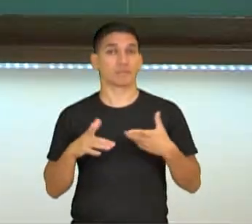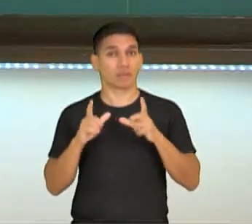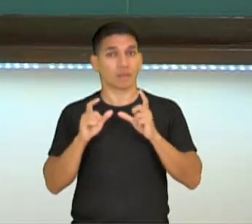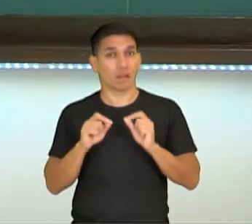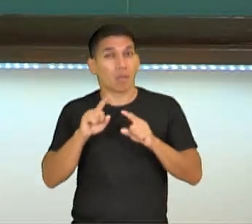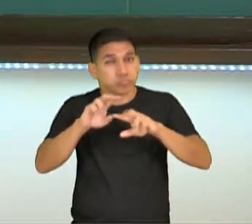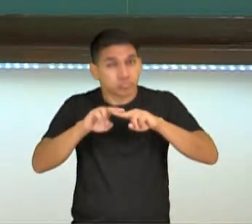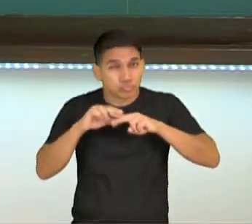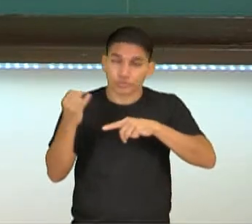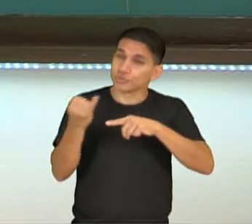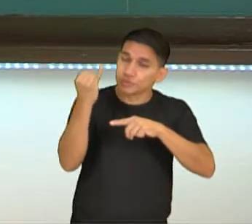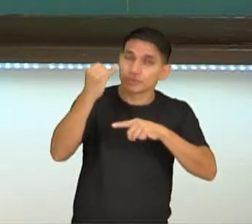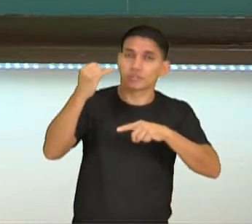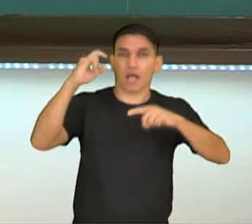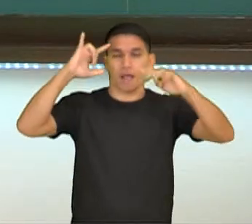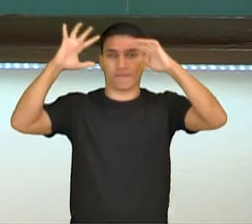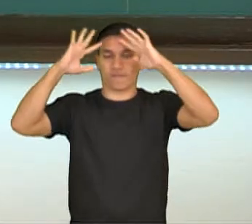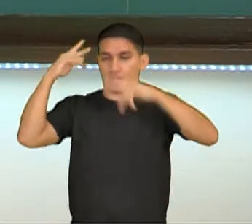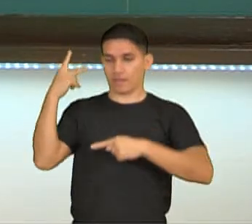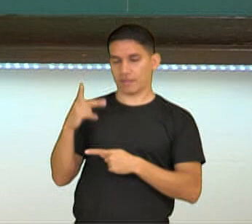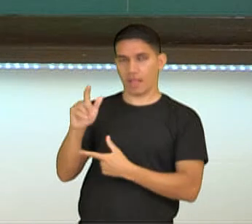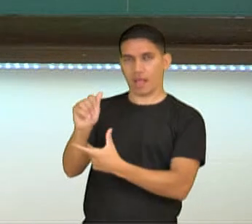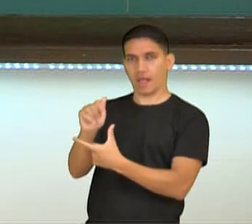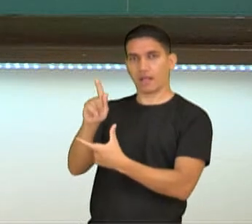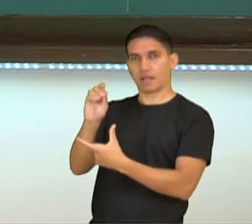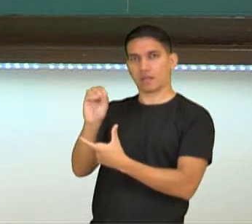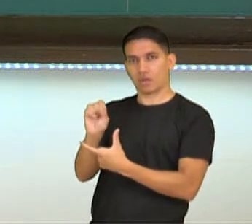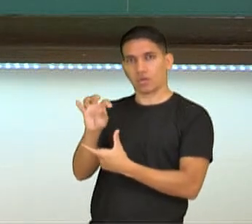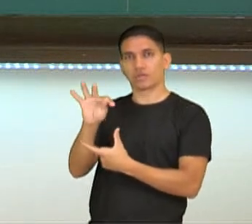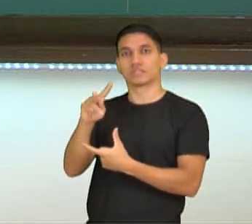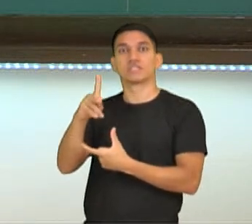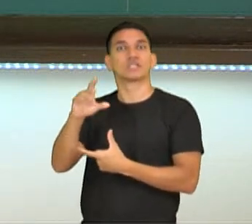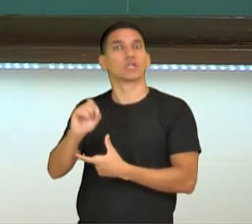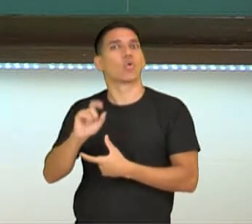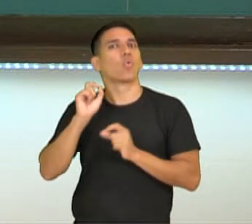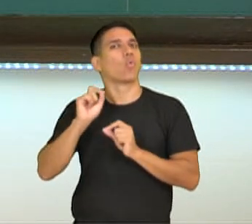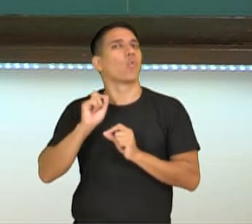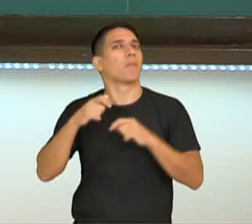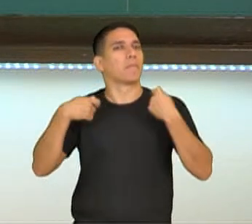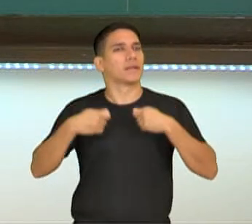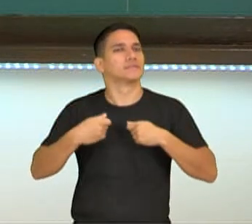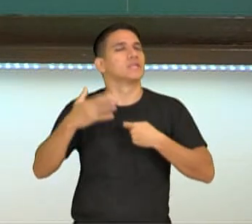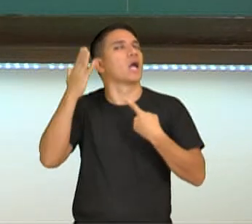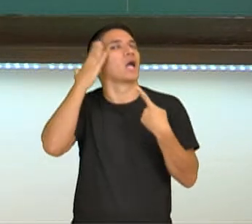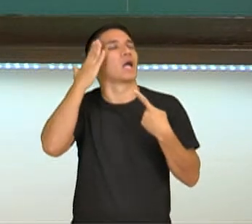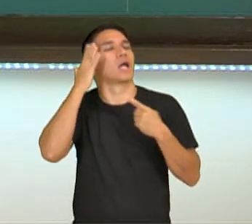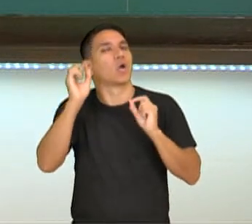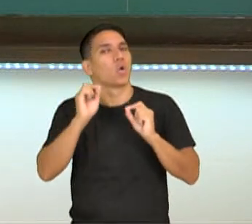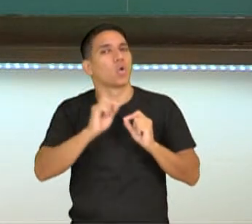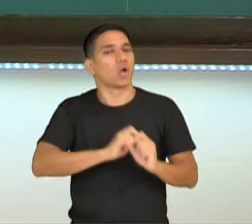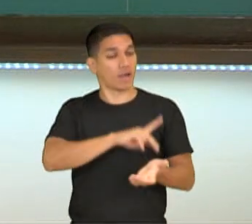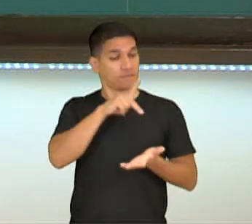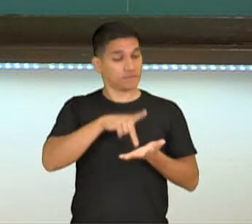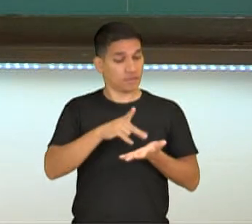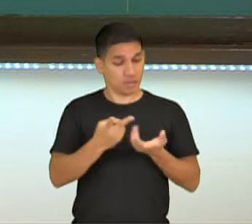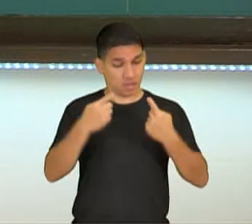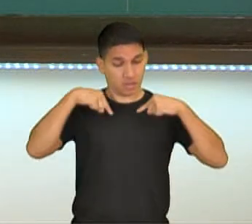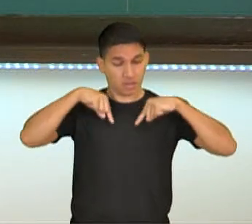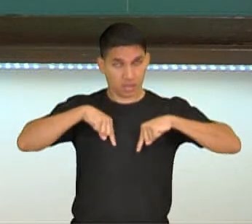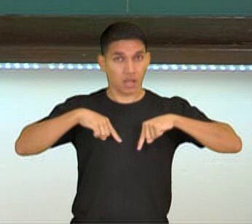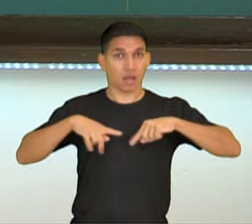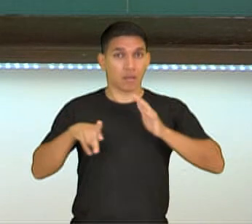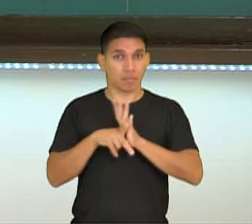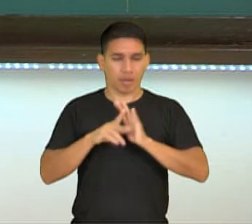muito importante na filosofia de Agostinho a noção de que nós temos uma realidade interior e